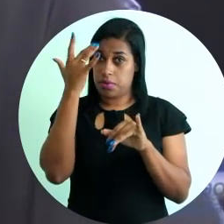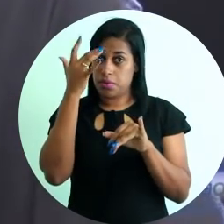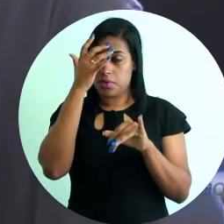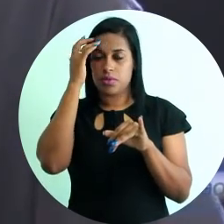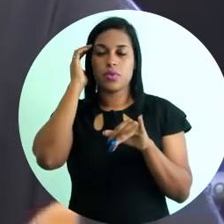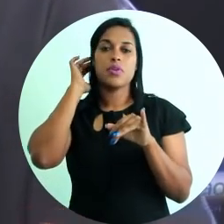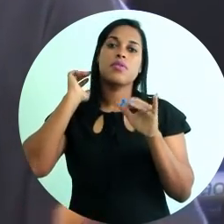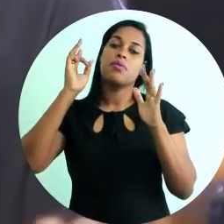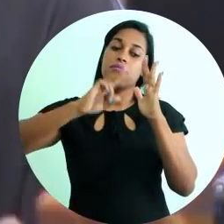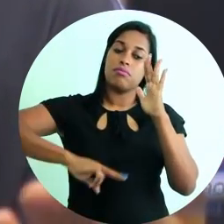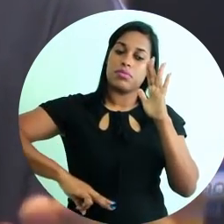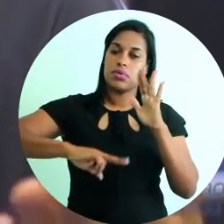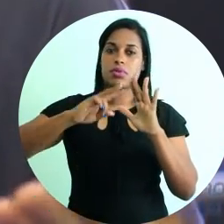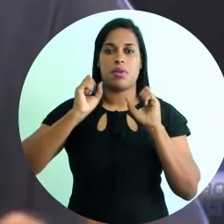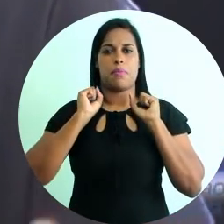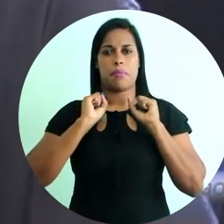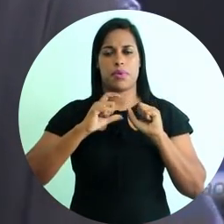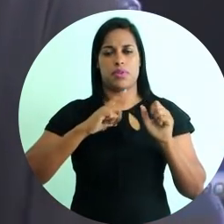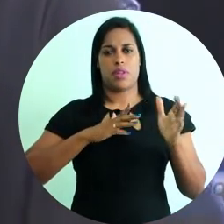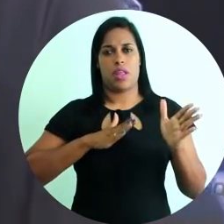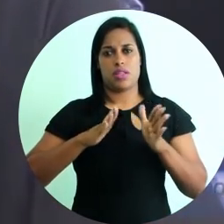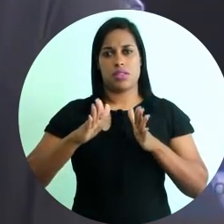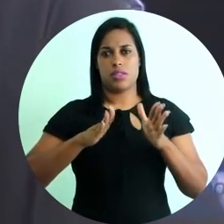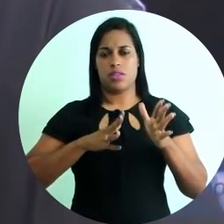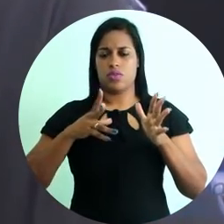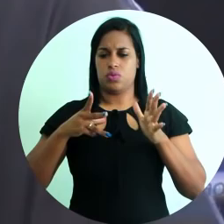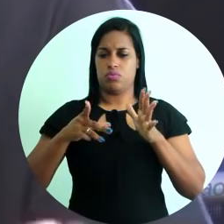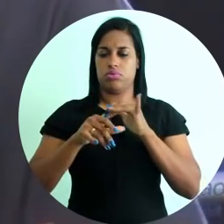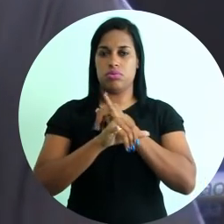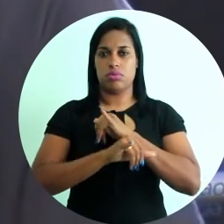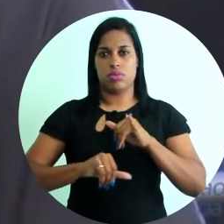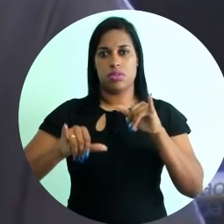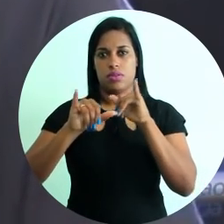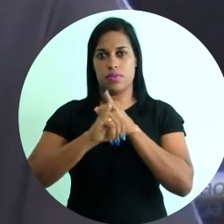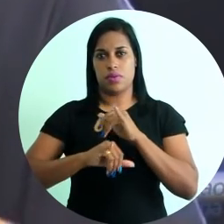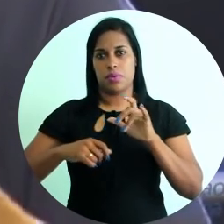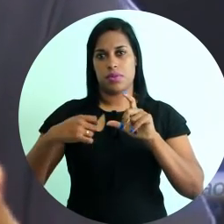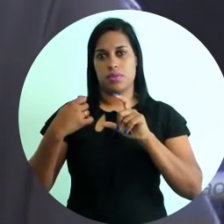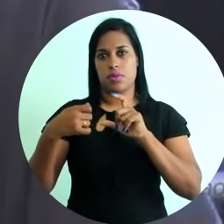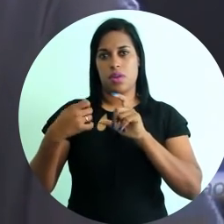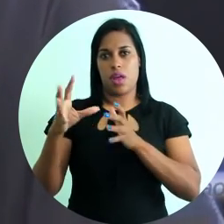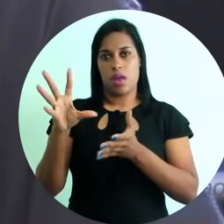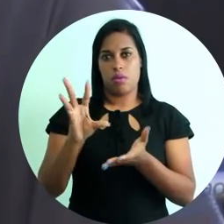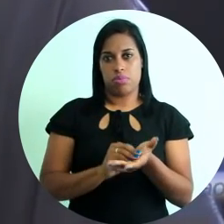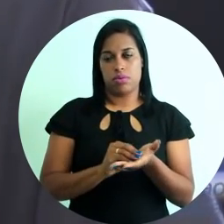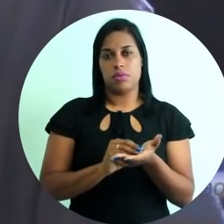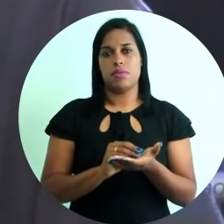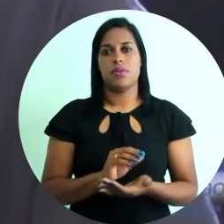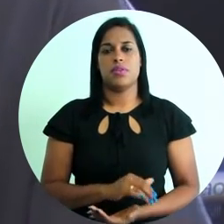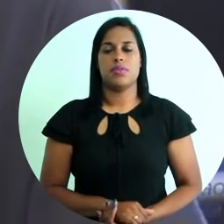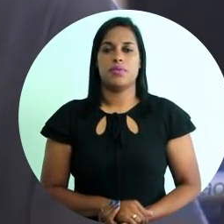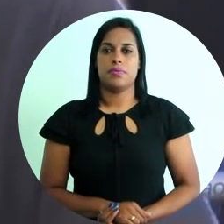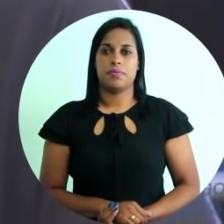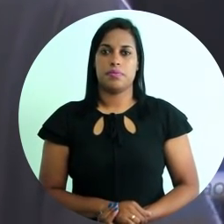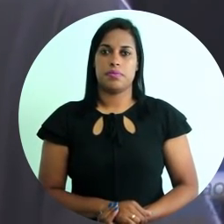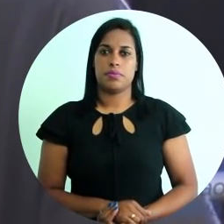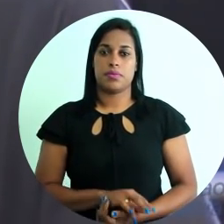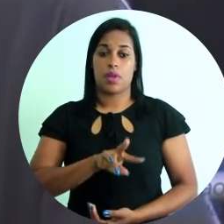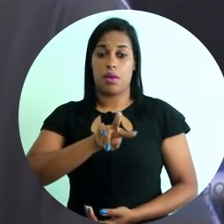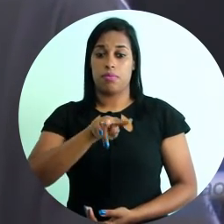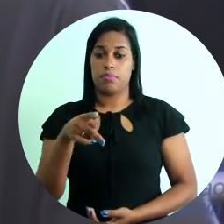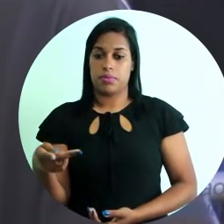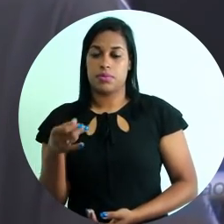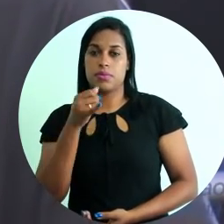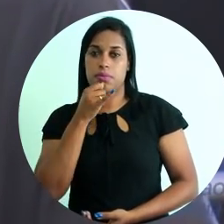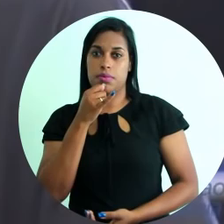vai ler esse arquivo possa ter acesso a todas as informações que foram lá gravadas no momento da compressão. Seria o contrário,